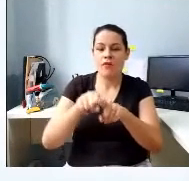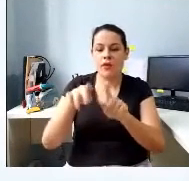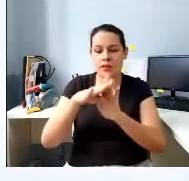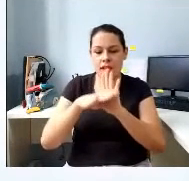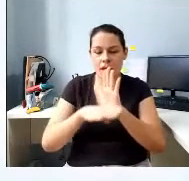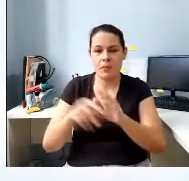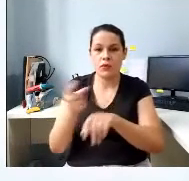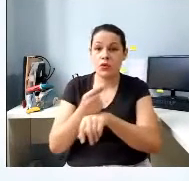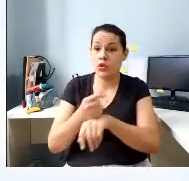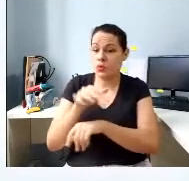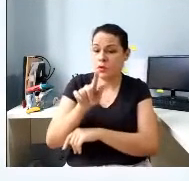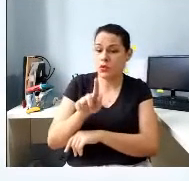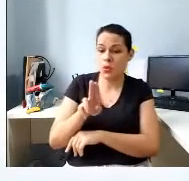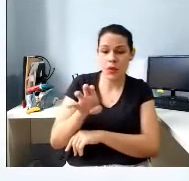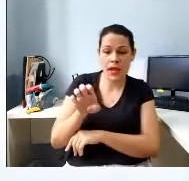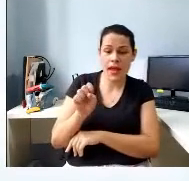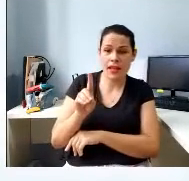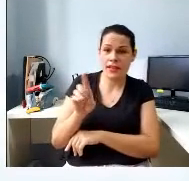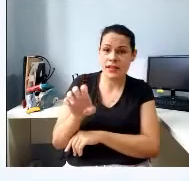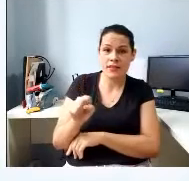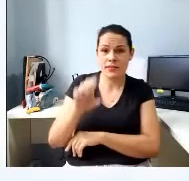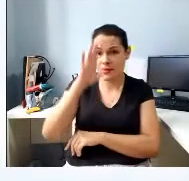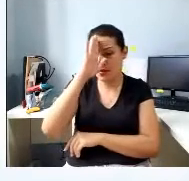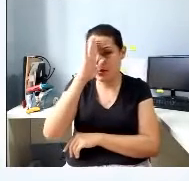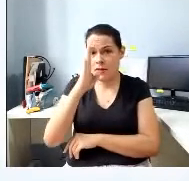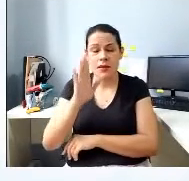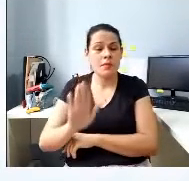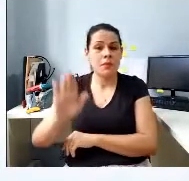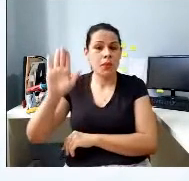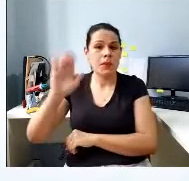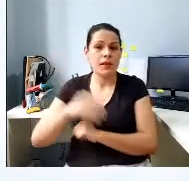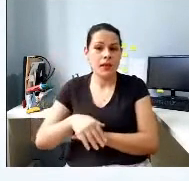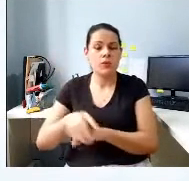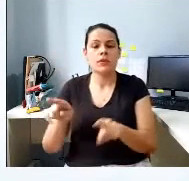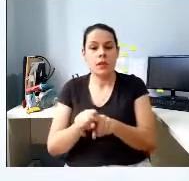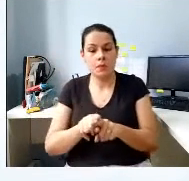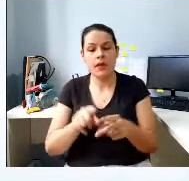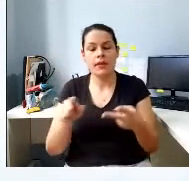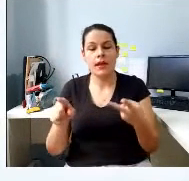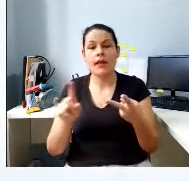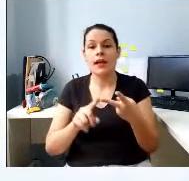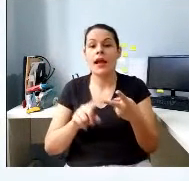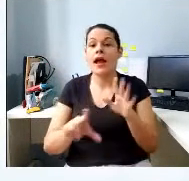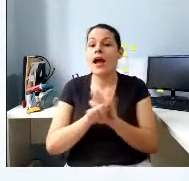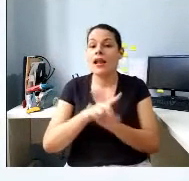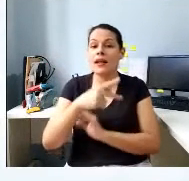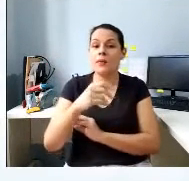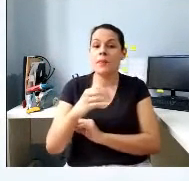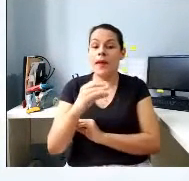do Guedes, a PEC emergencial, principalmente, que eles querem retomar,